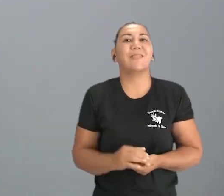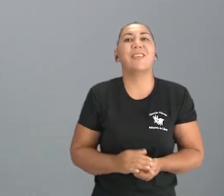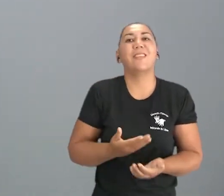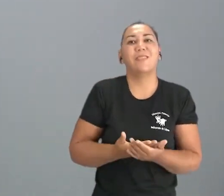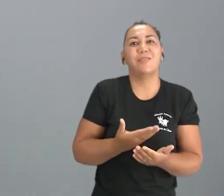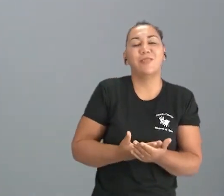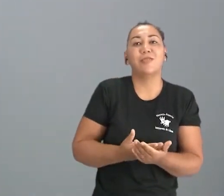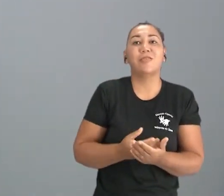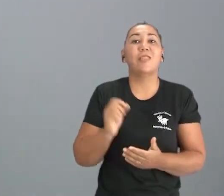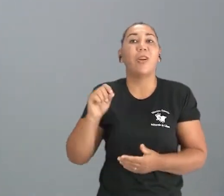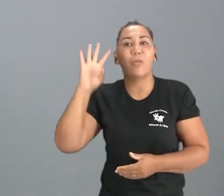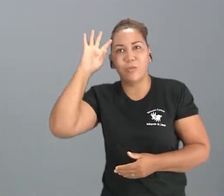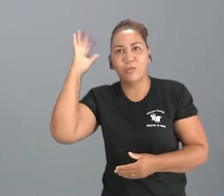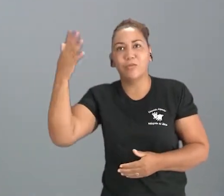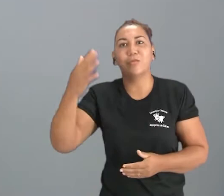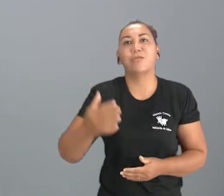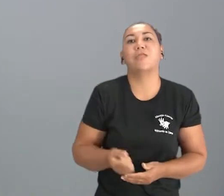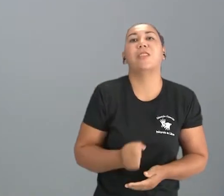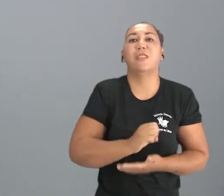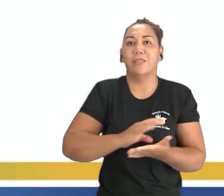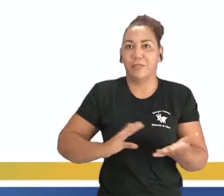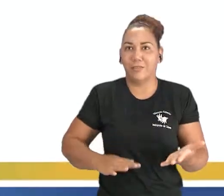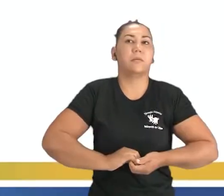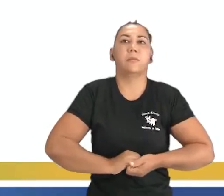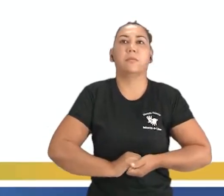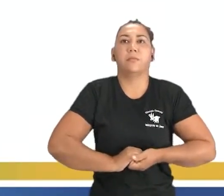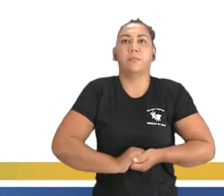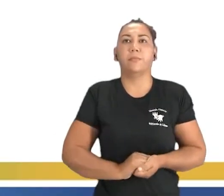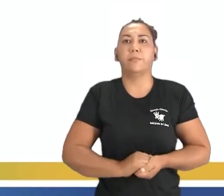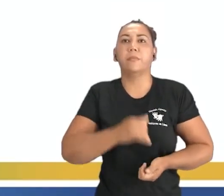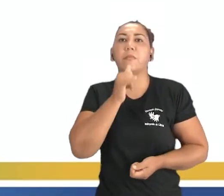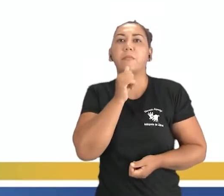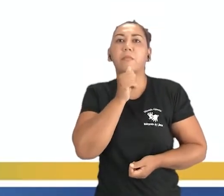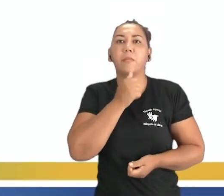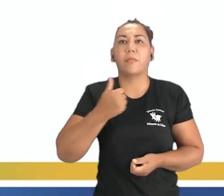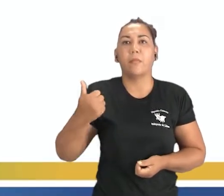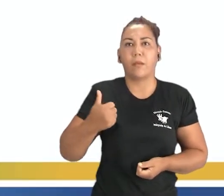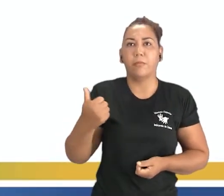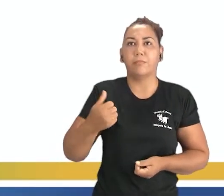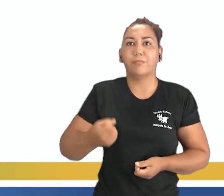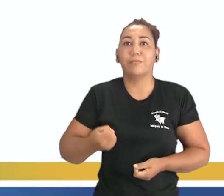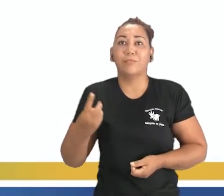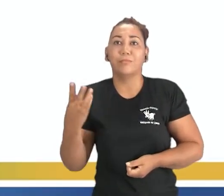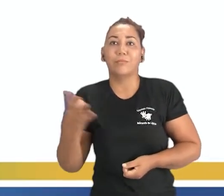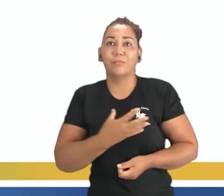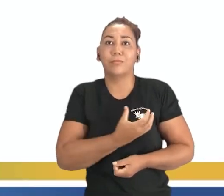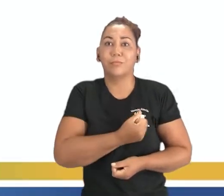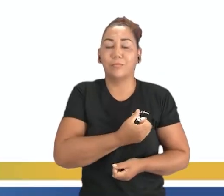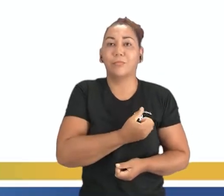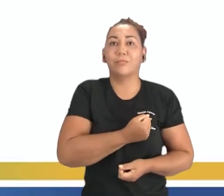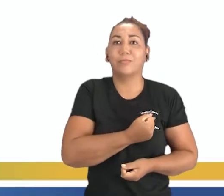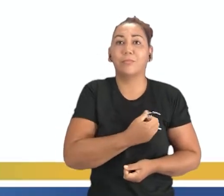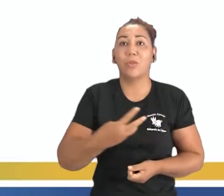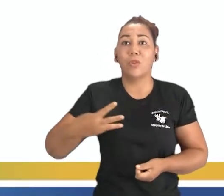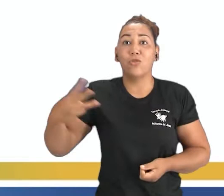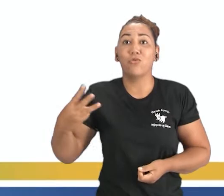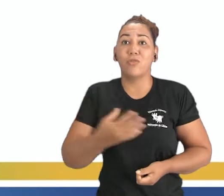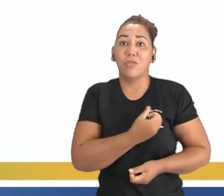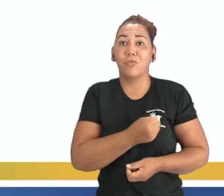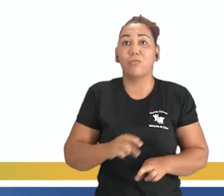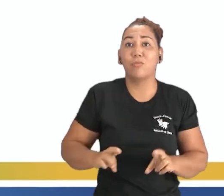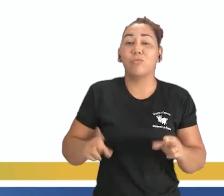aqui a resolução desses exercícios no slide. Exemplo 1, então. Quantos são os números de 3